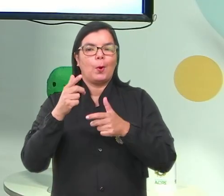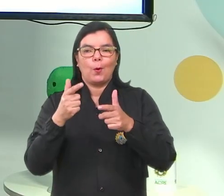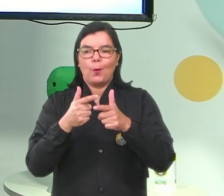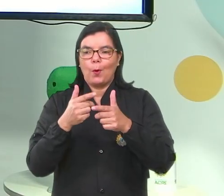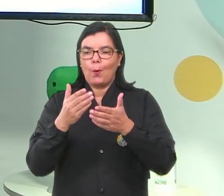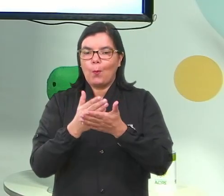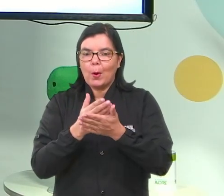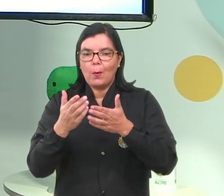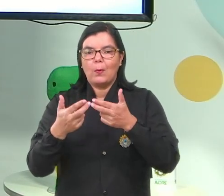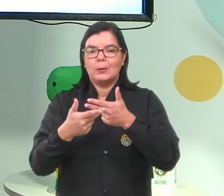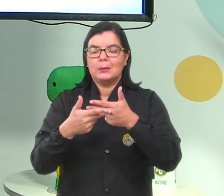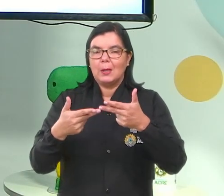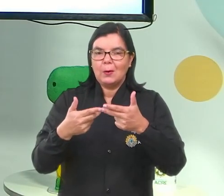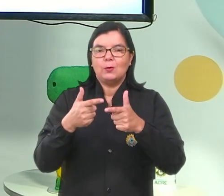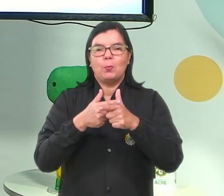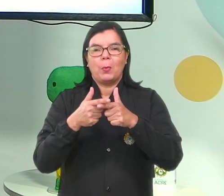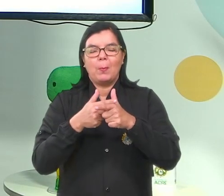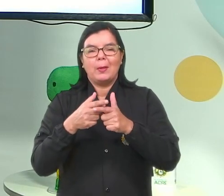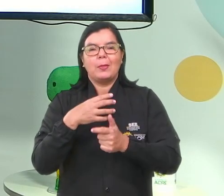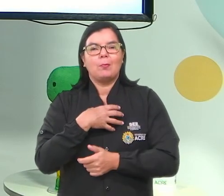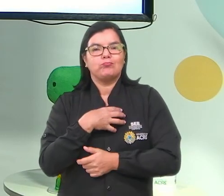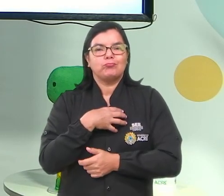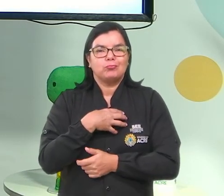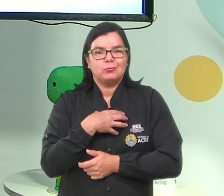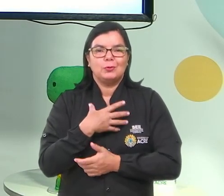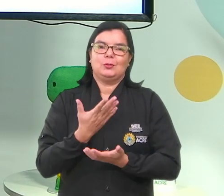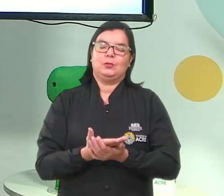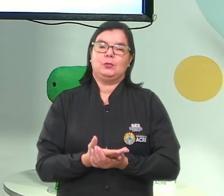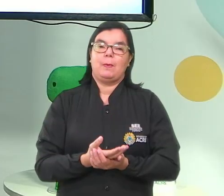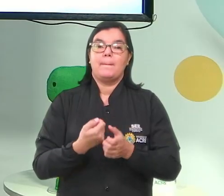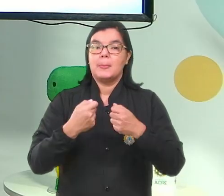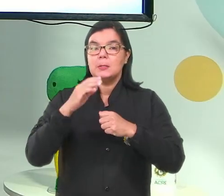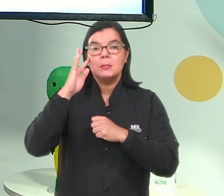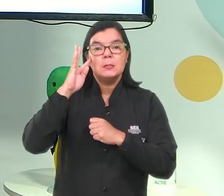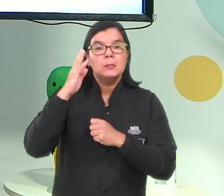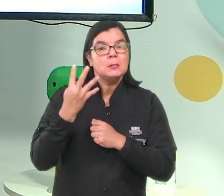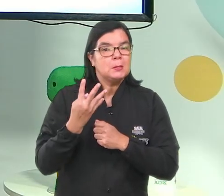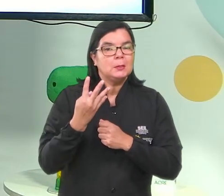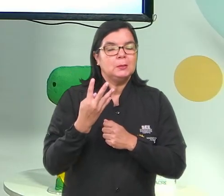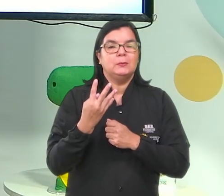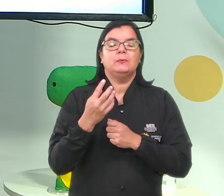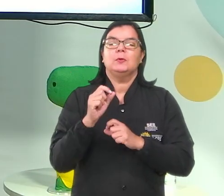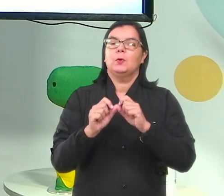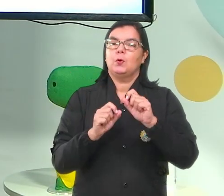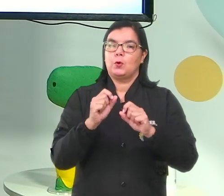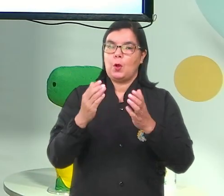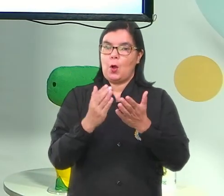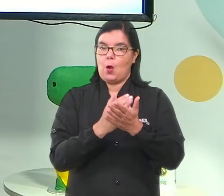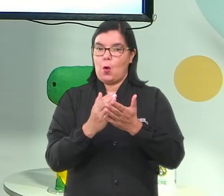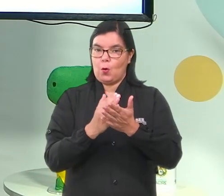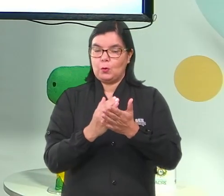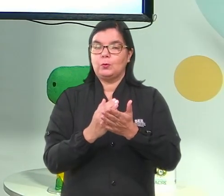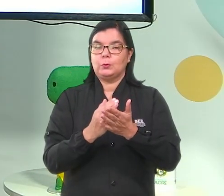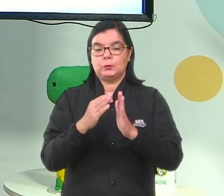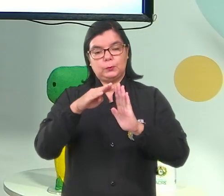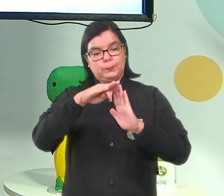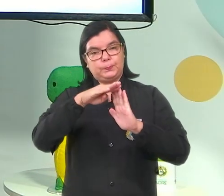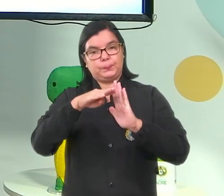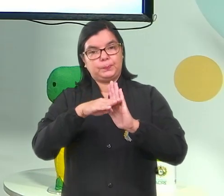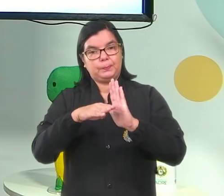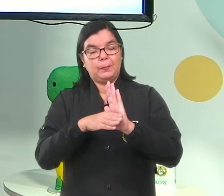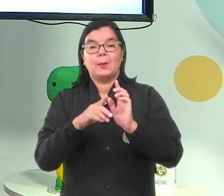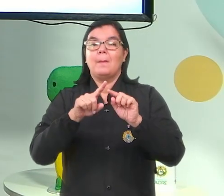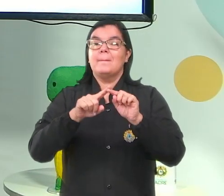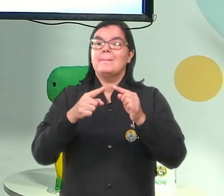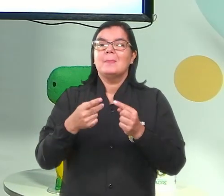que determinadas situações, elas têm que ser resolvidas levando em consideração determinados protocolos. Mas